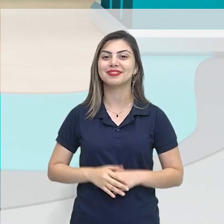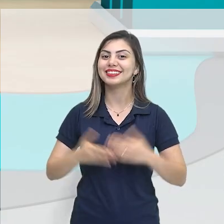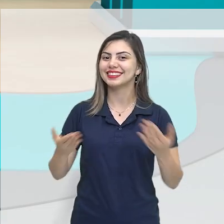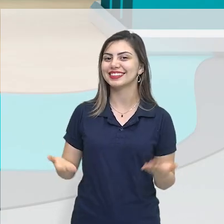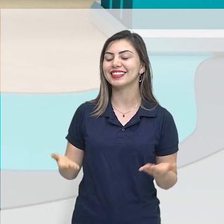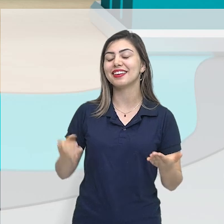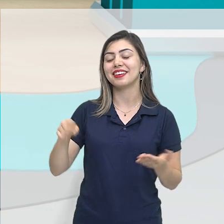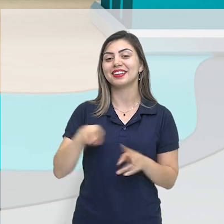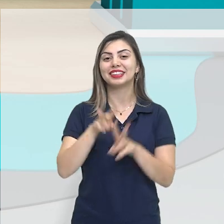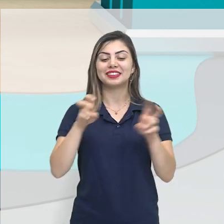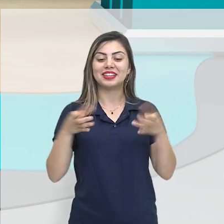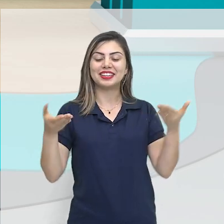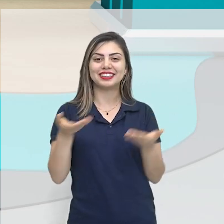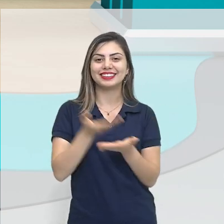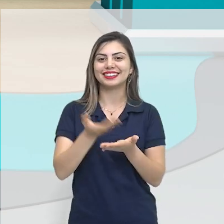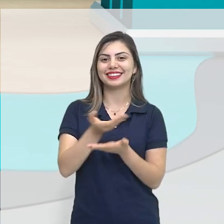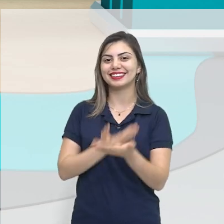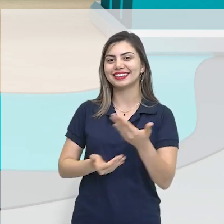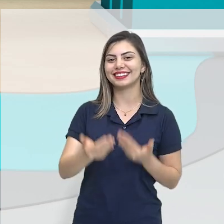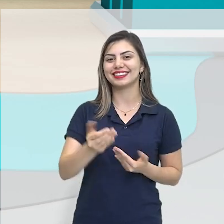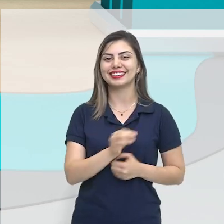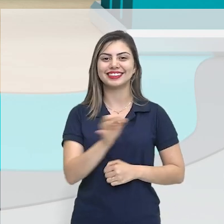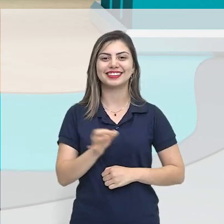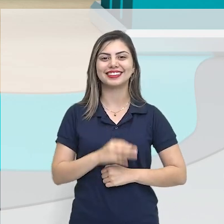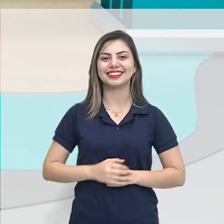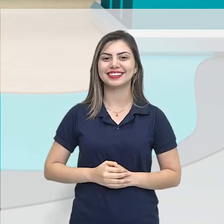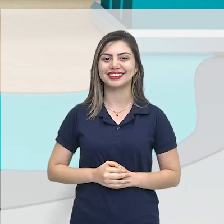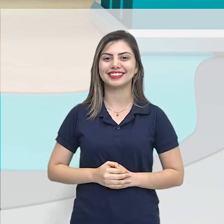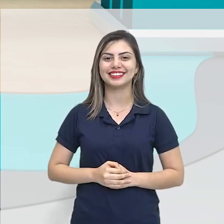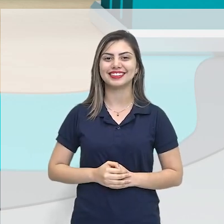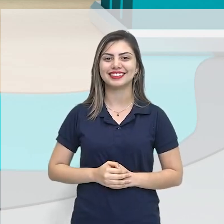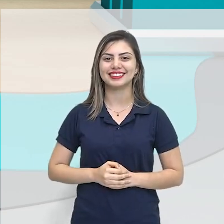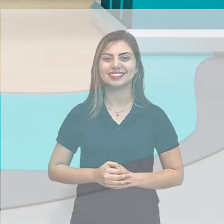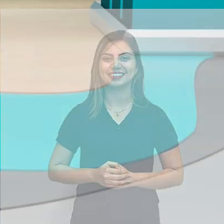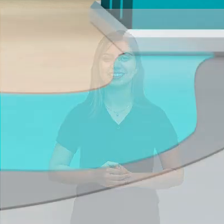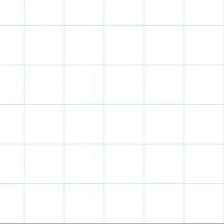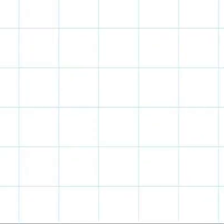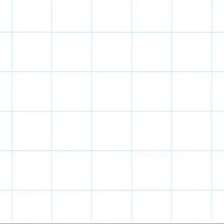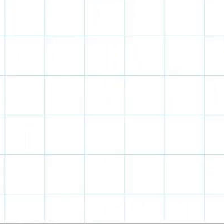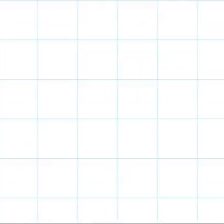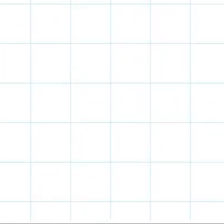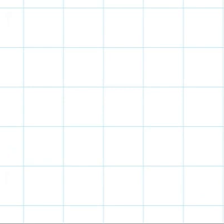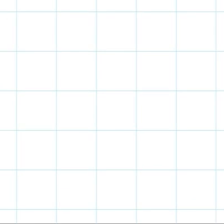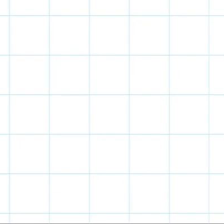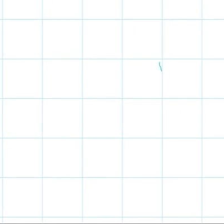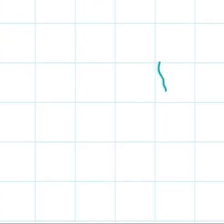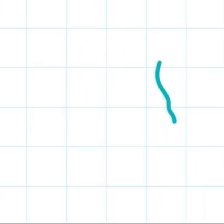Muito bem, então esse é o assunto que nós iremos estudar na aula de hoje. Seguimos para a nossa aula.